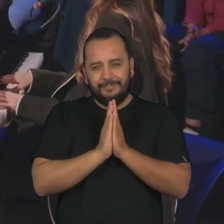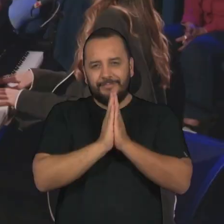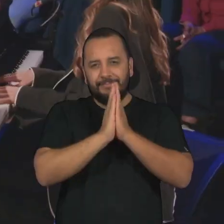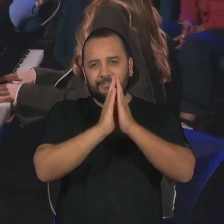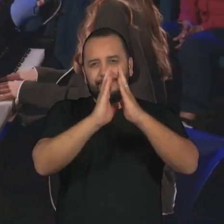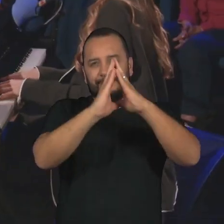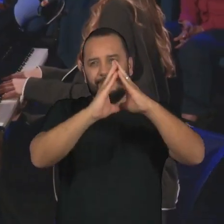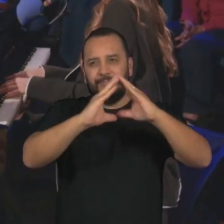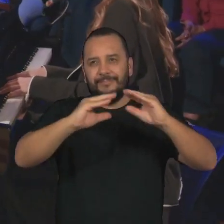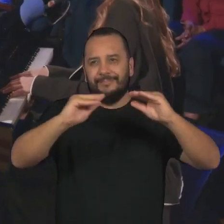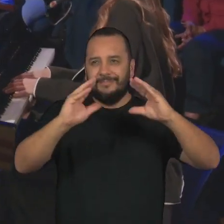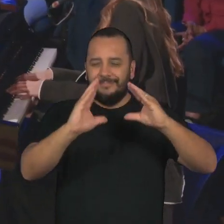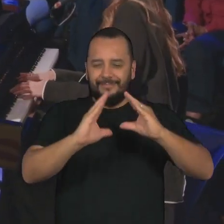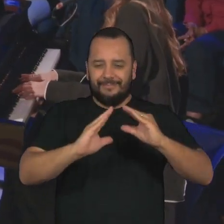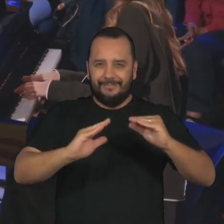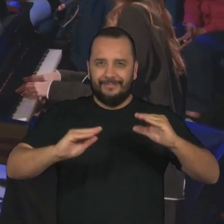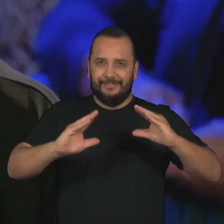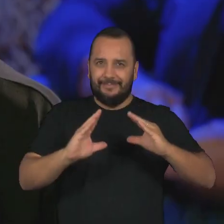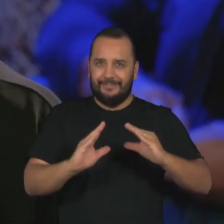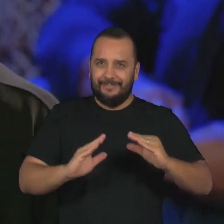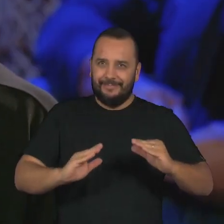Líbano,